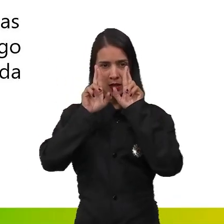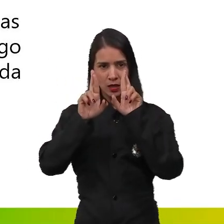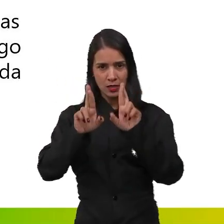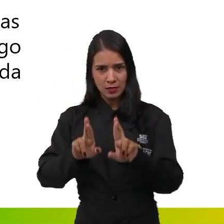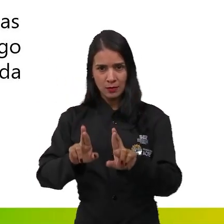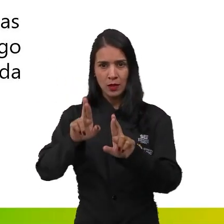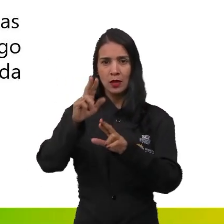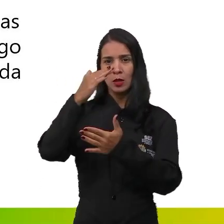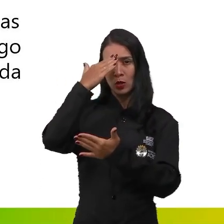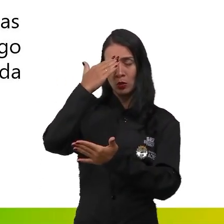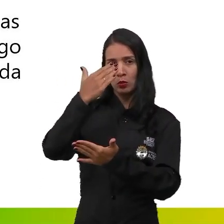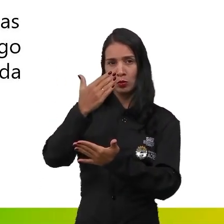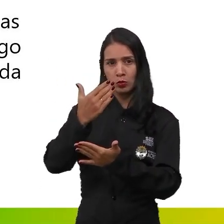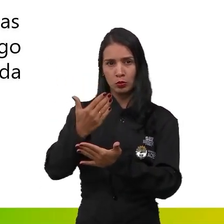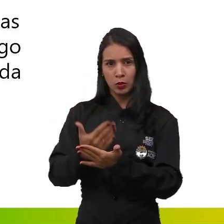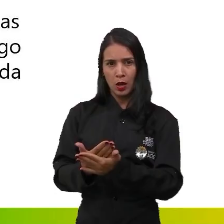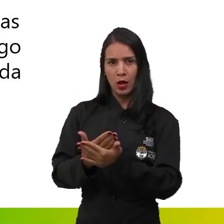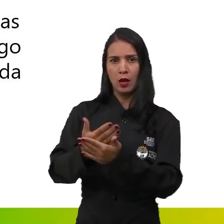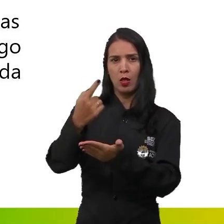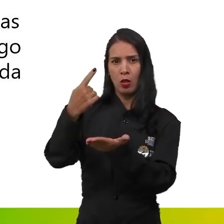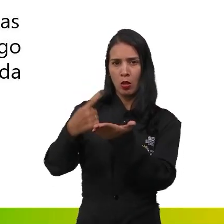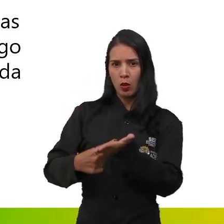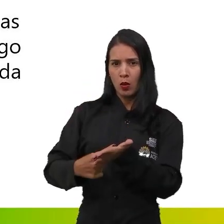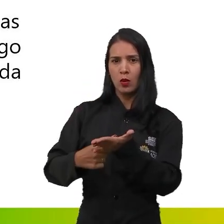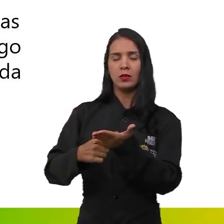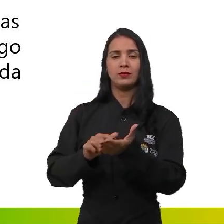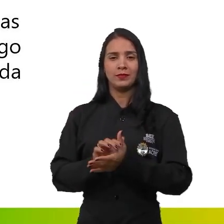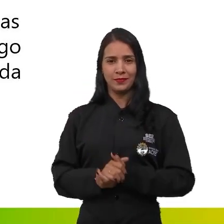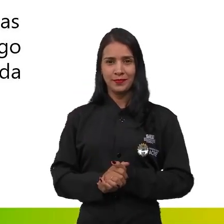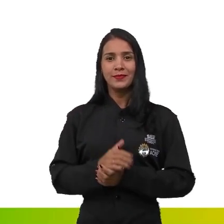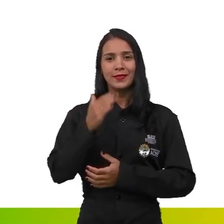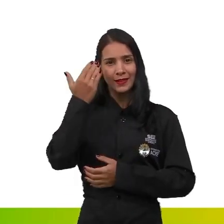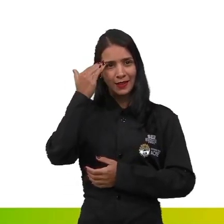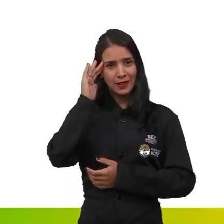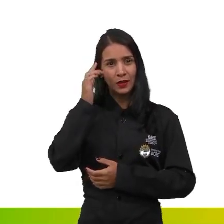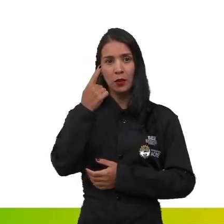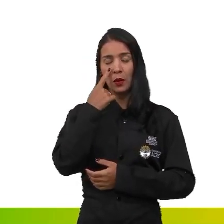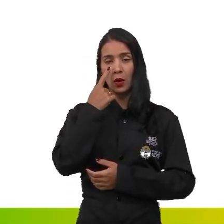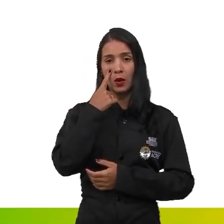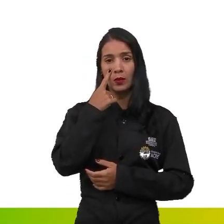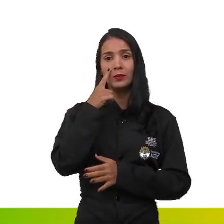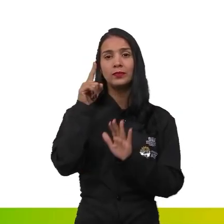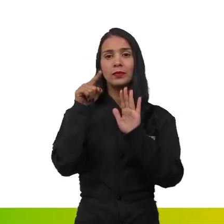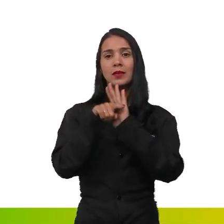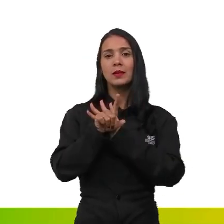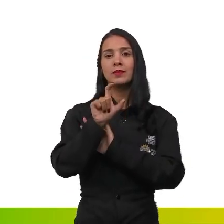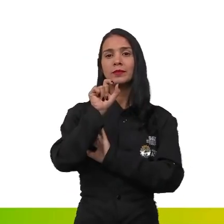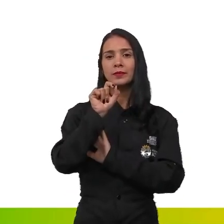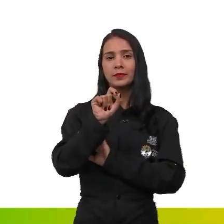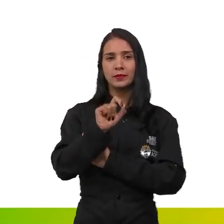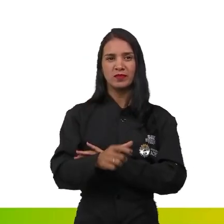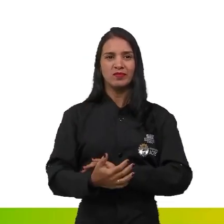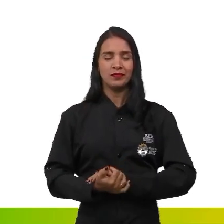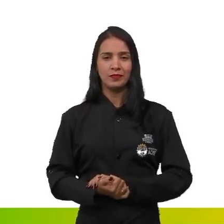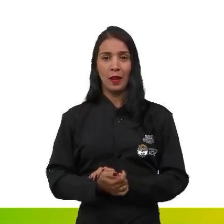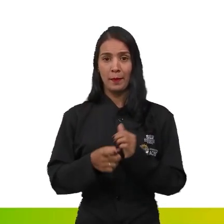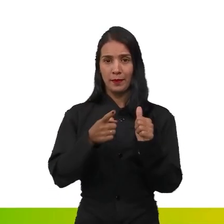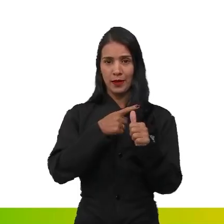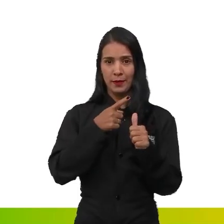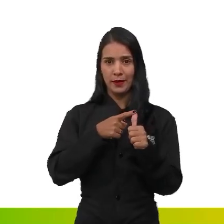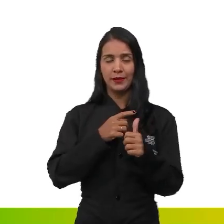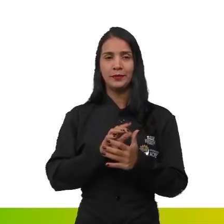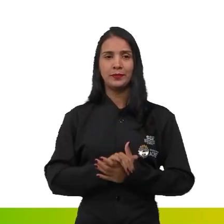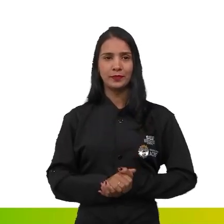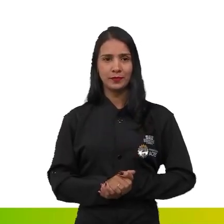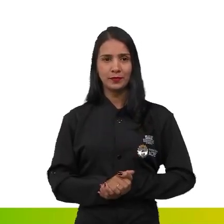estão conectadas entre si. Mas agora, vamos ao nosso comando da questão. Diz assim,